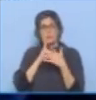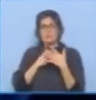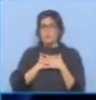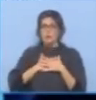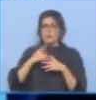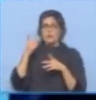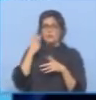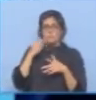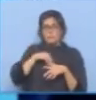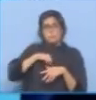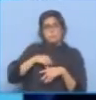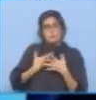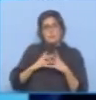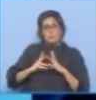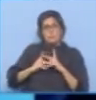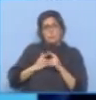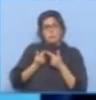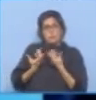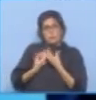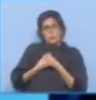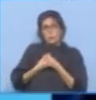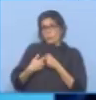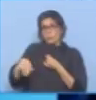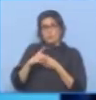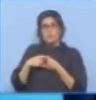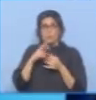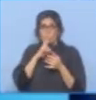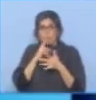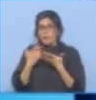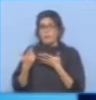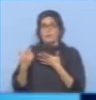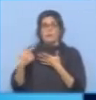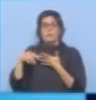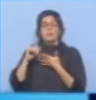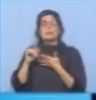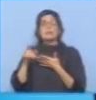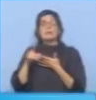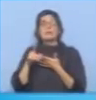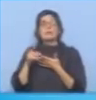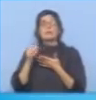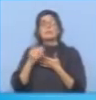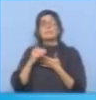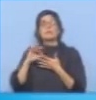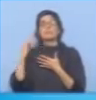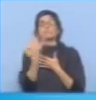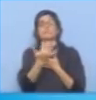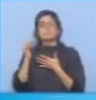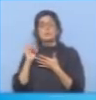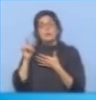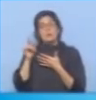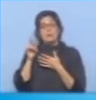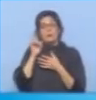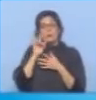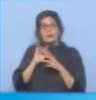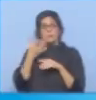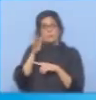o nosso espírito também de dedicação a Nossa Senhora de Fátima e todo este ambiente que é gerado. E ela esteve